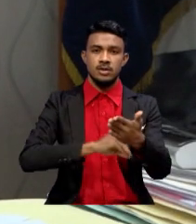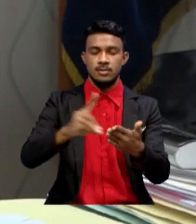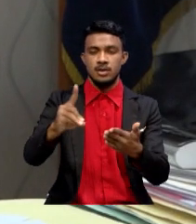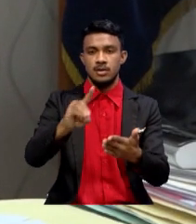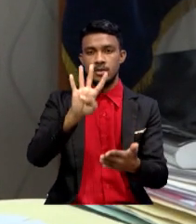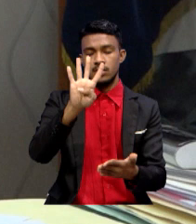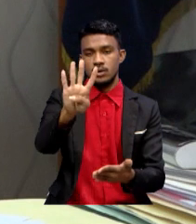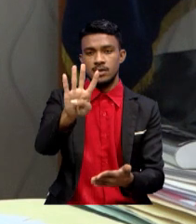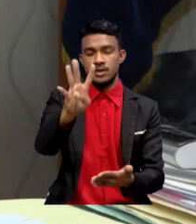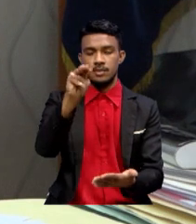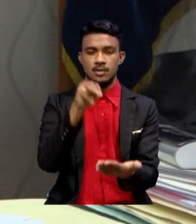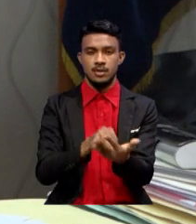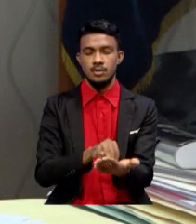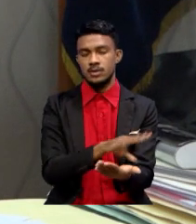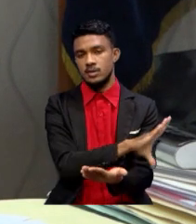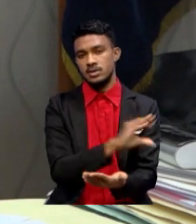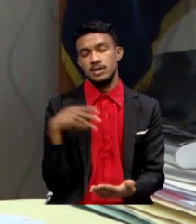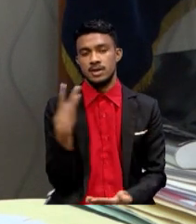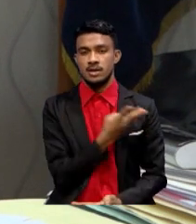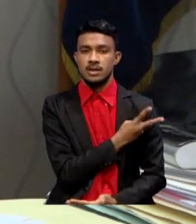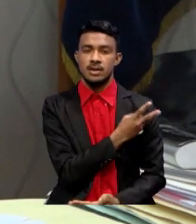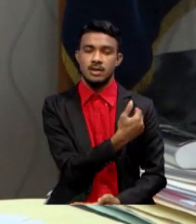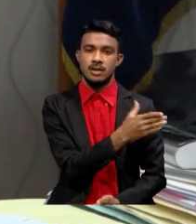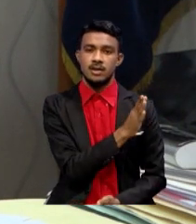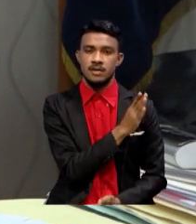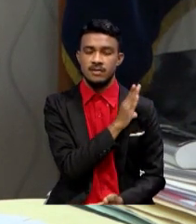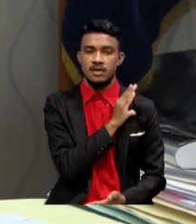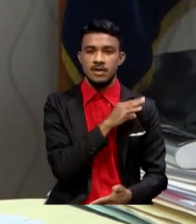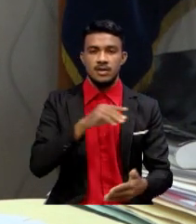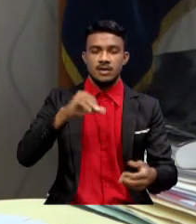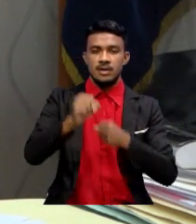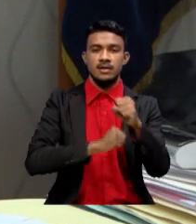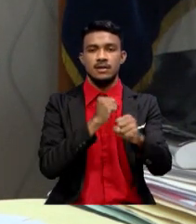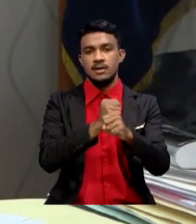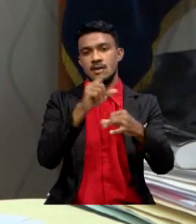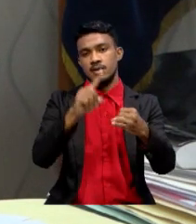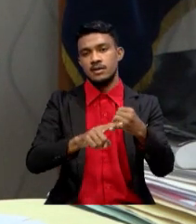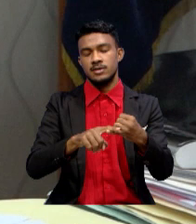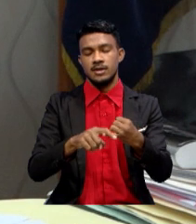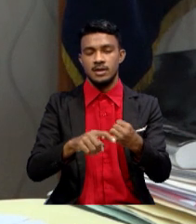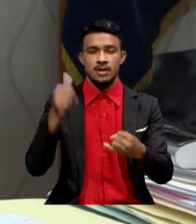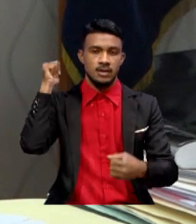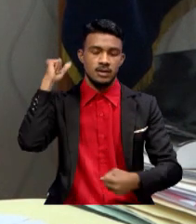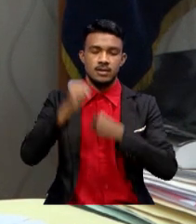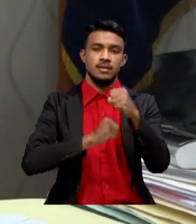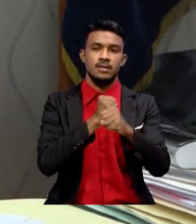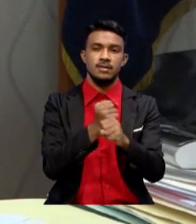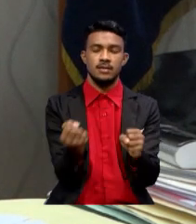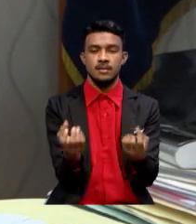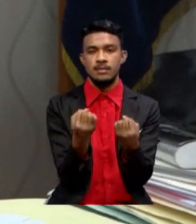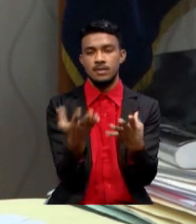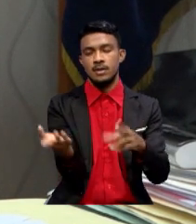milhões. Significa que a gente tem expectativa até o fim do ano, se vai atingir o falido de Tinancoto. Também estaremos